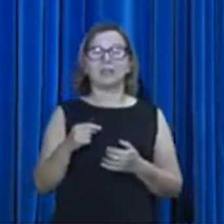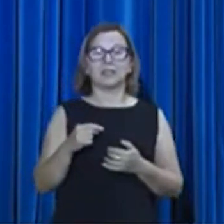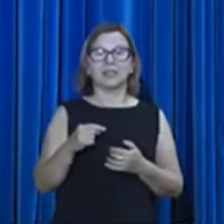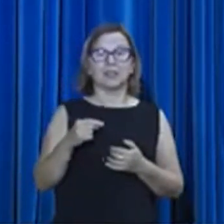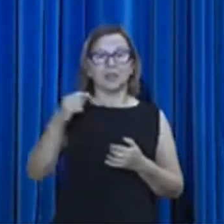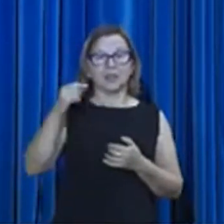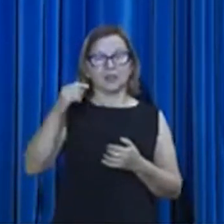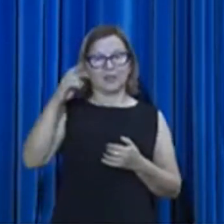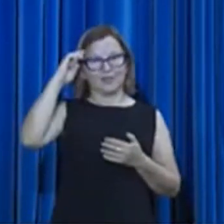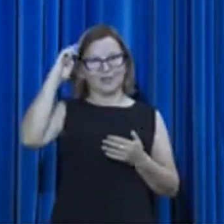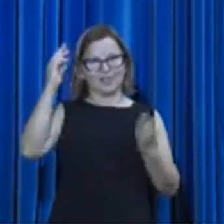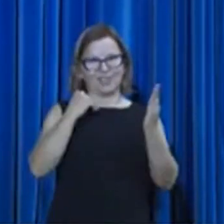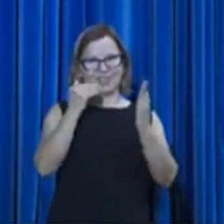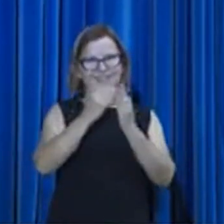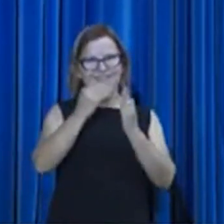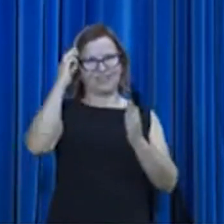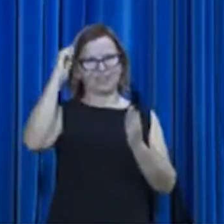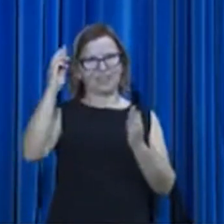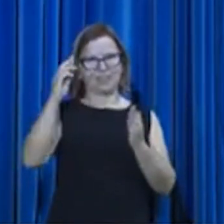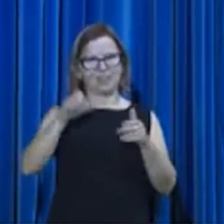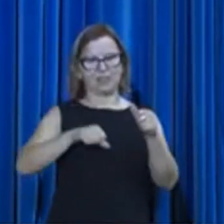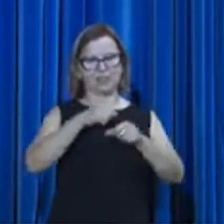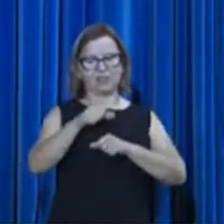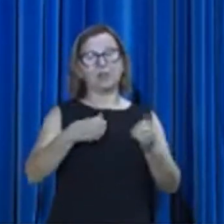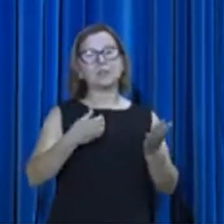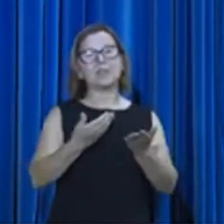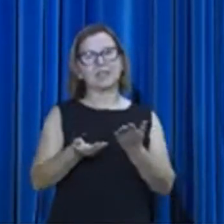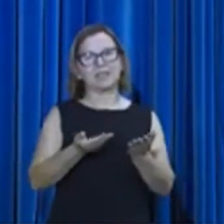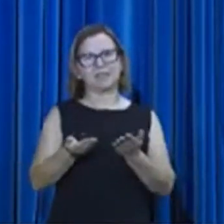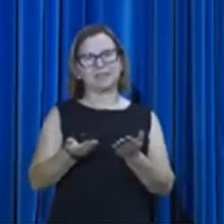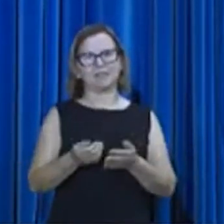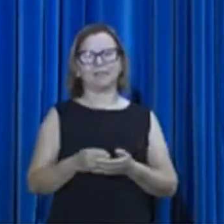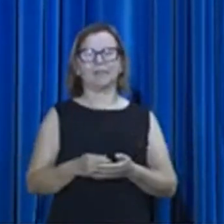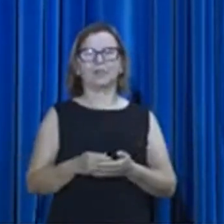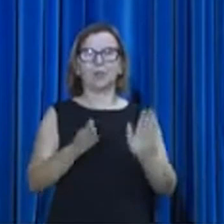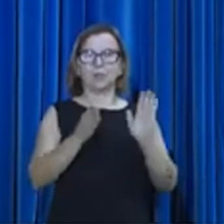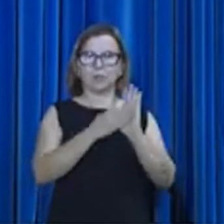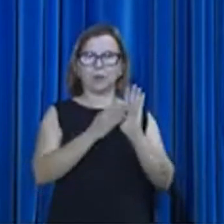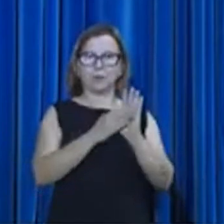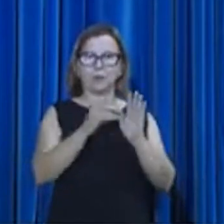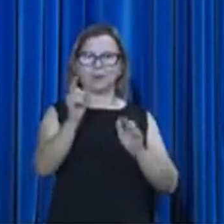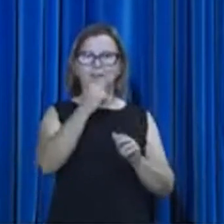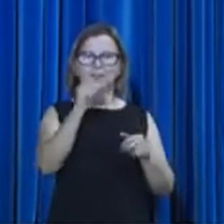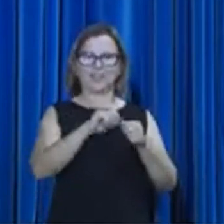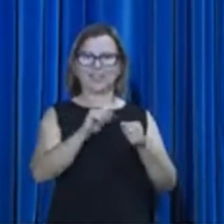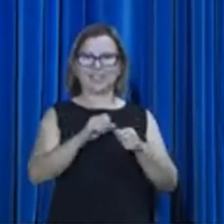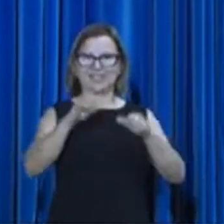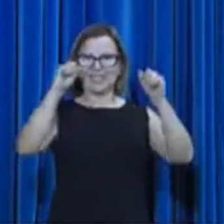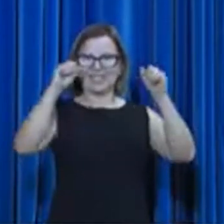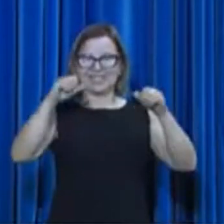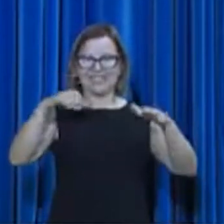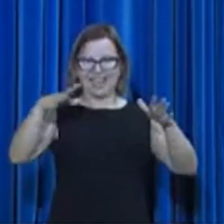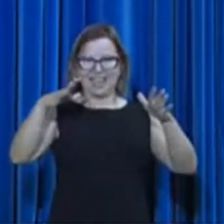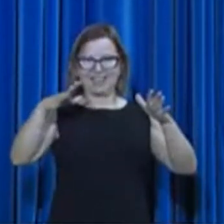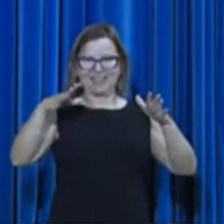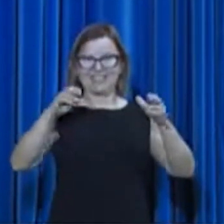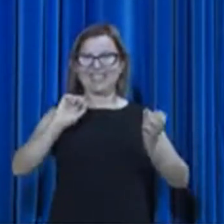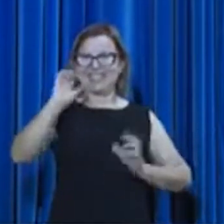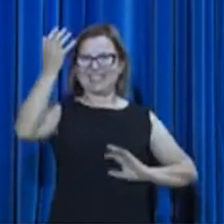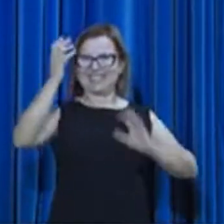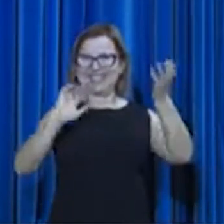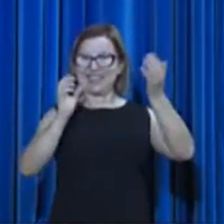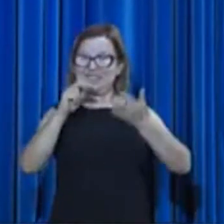reis se torna servo. O propósito para o qual fomos criados é de celebrar